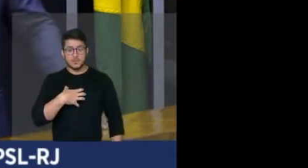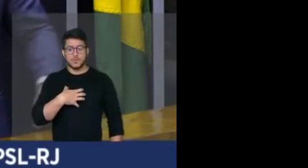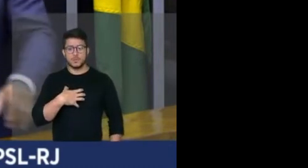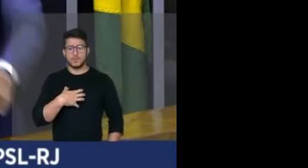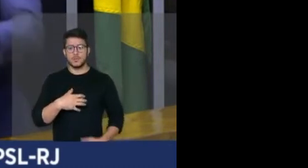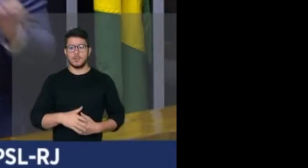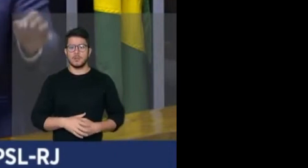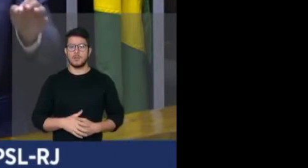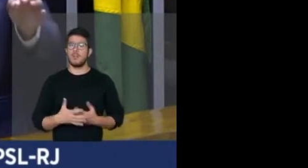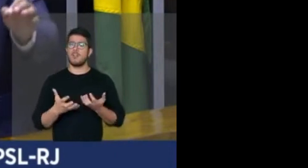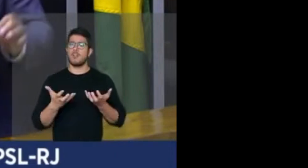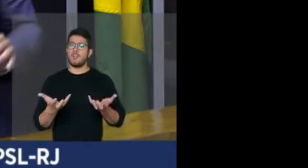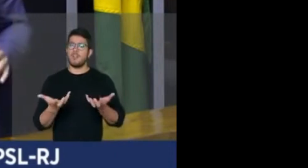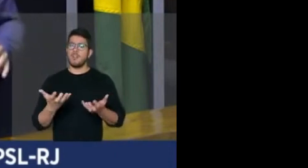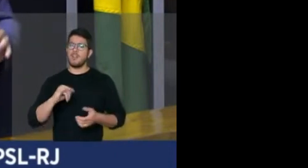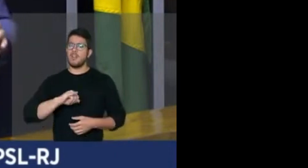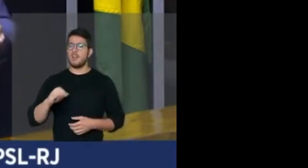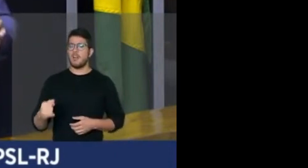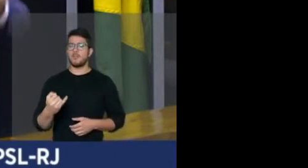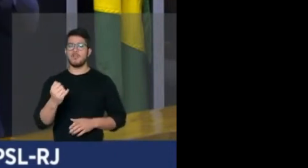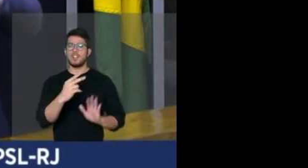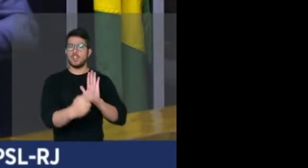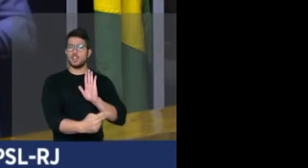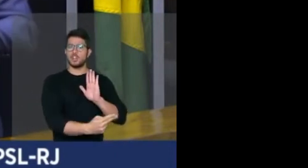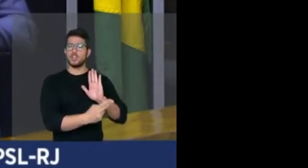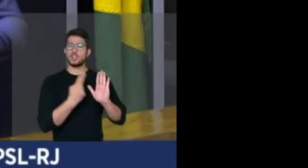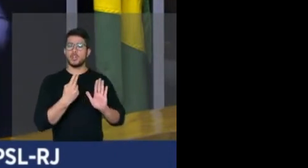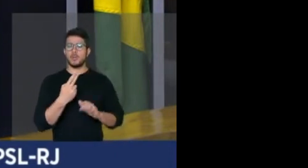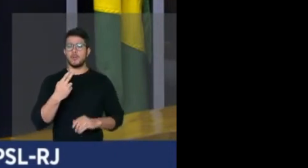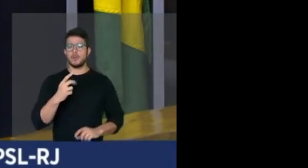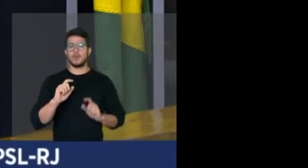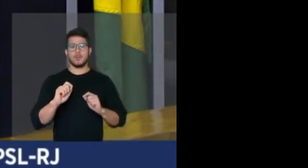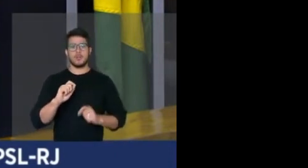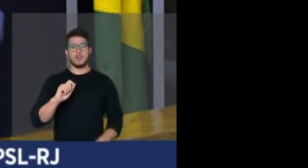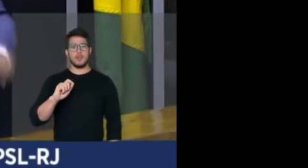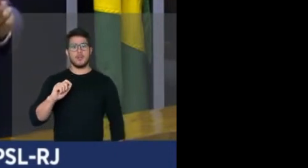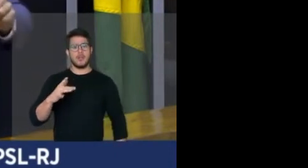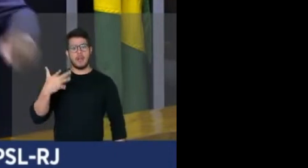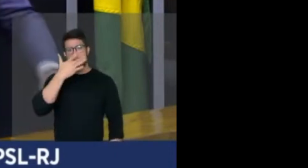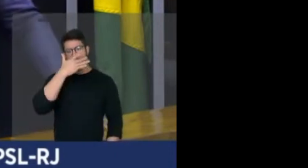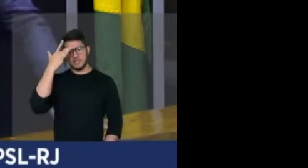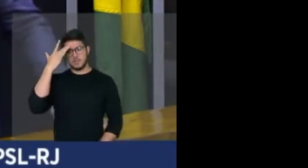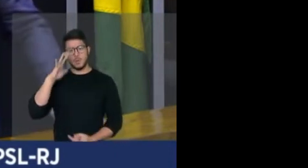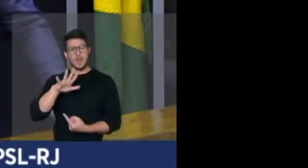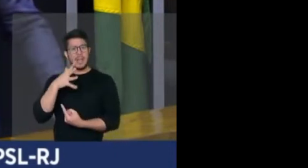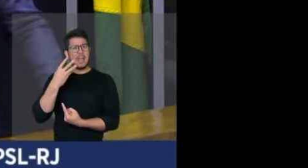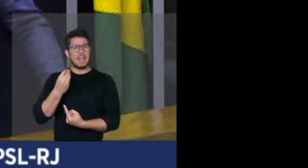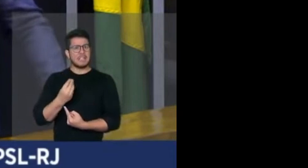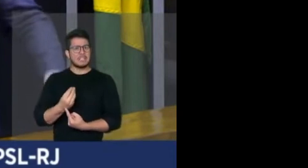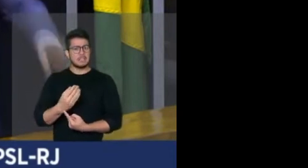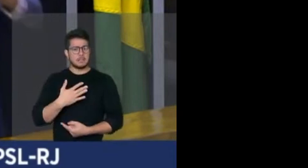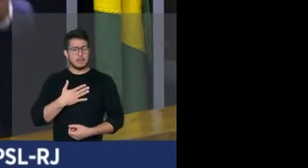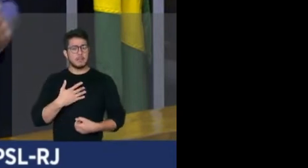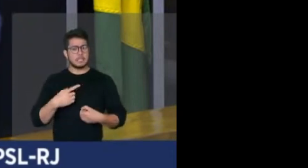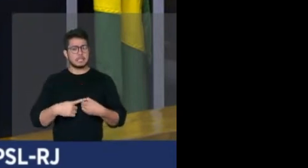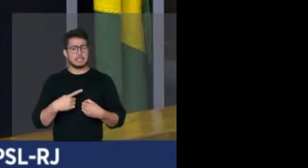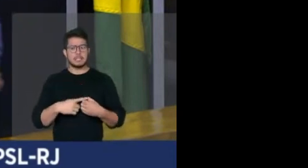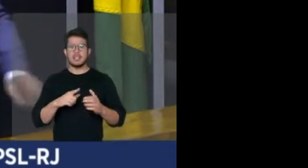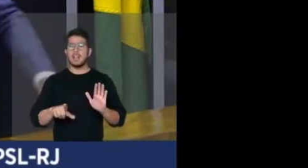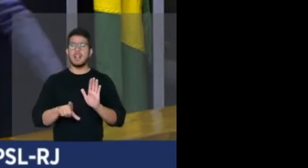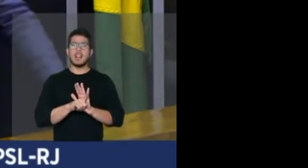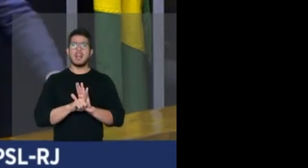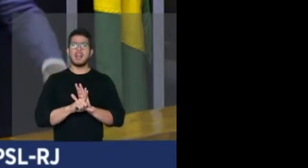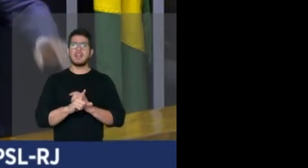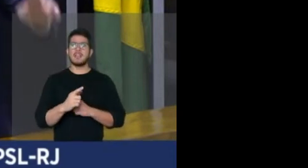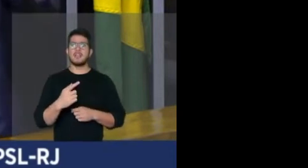cultura, ainda coloca o nome de um artista que inclusive é da minha cidade, Lei Paulo Gustavo. Para que fazer